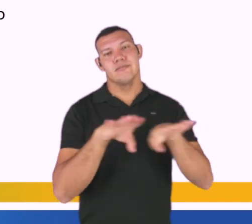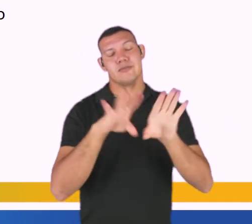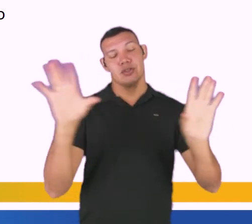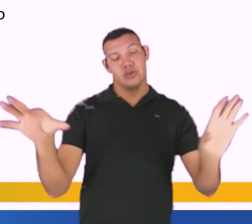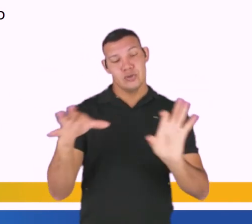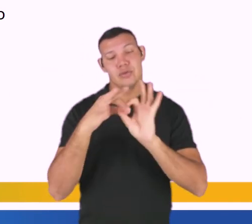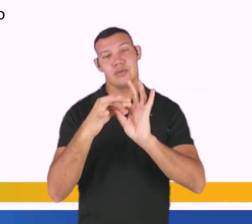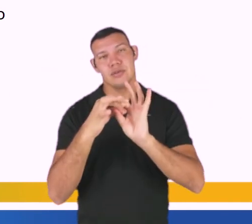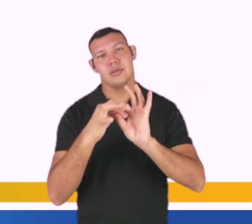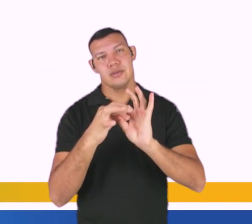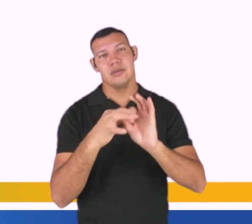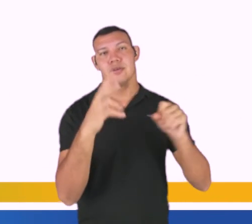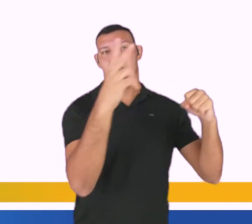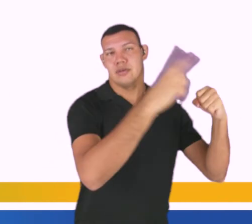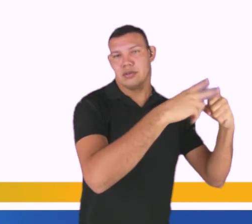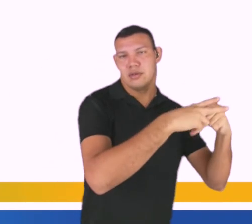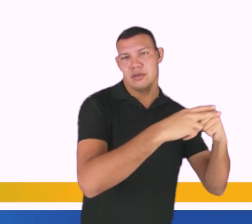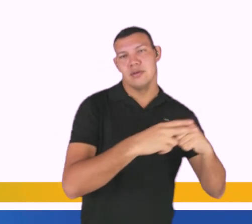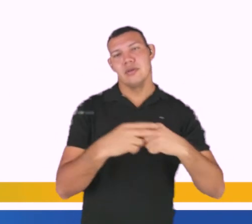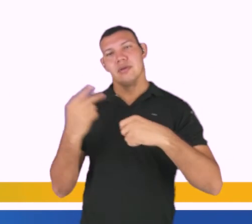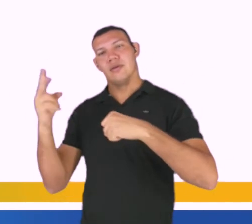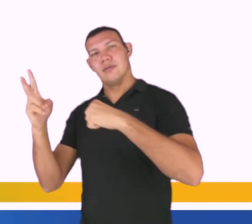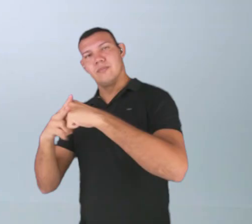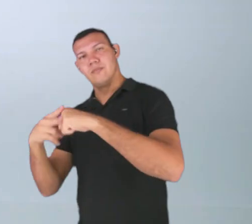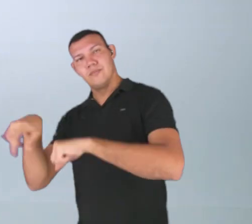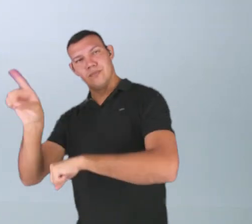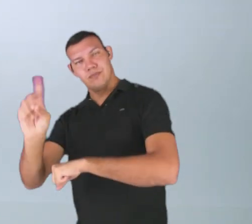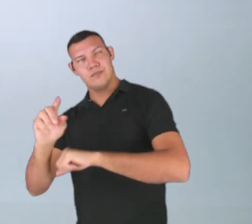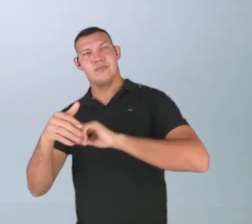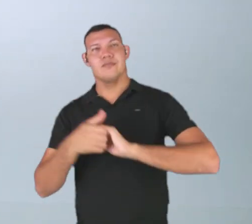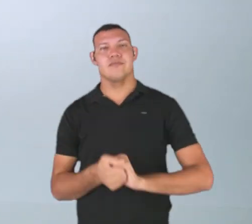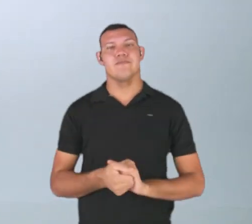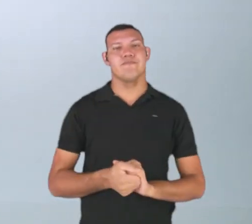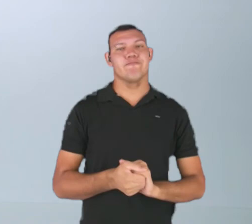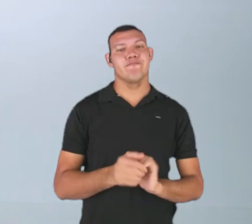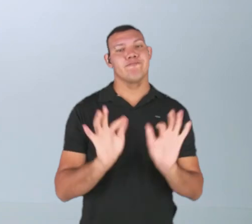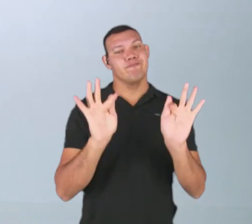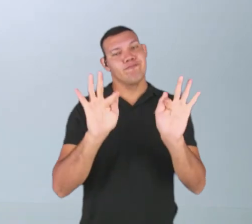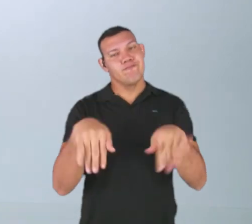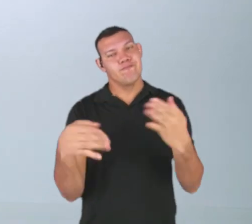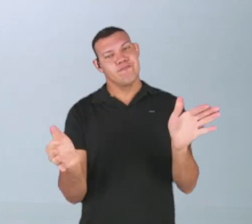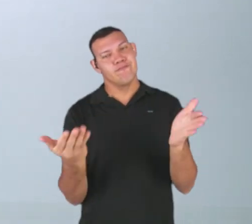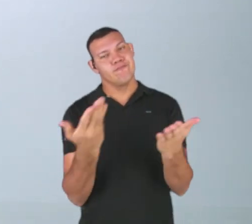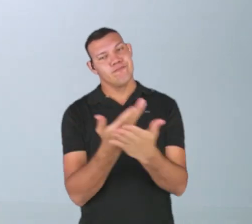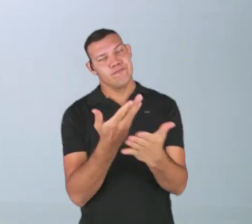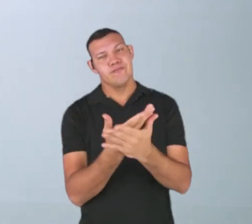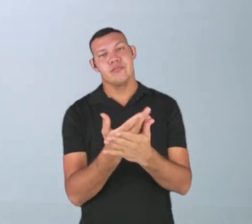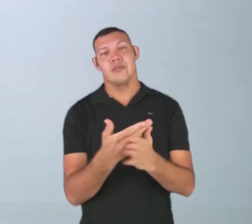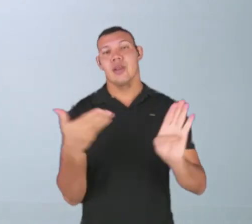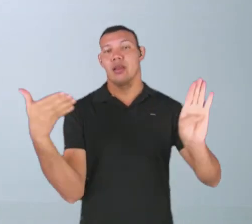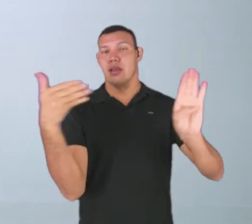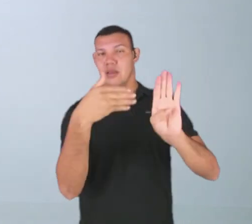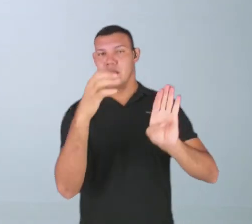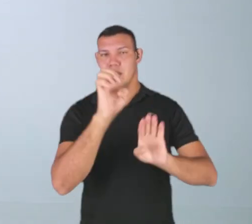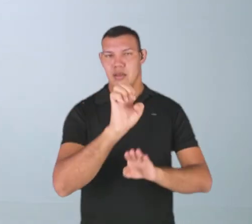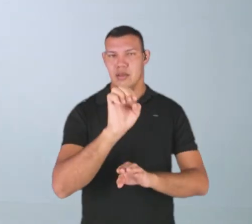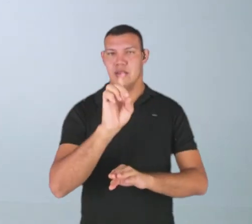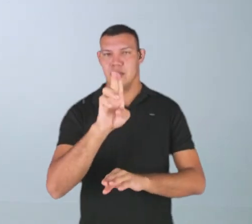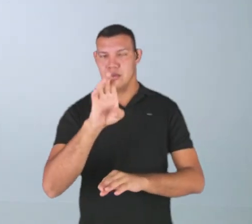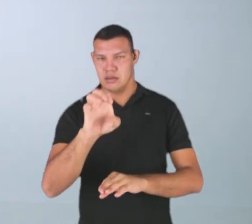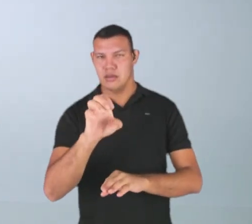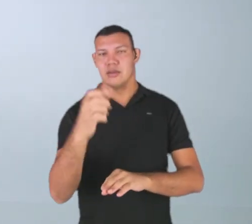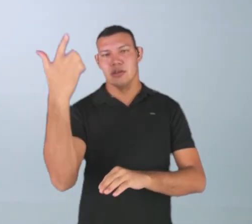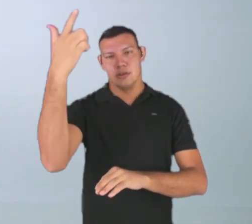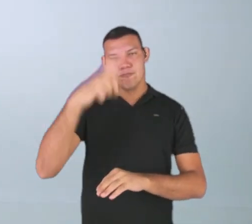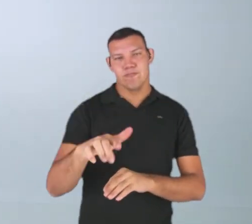união entre o que é verbal e não verbal. Então, ficamos por aqui. Acessem a plataforma, sempre